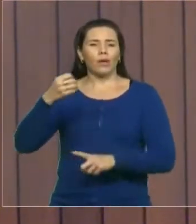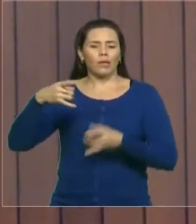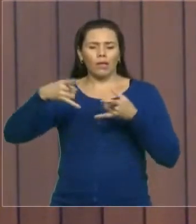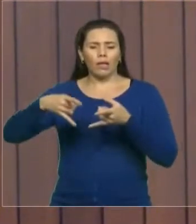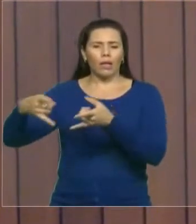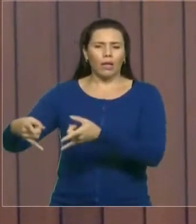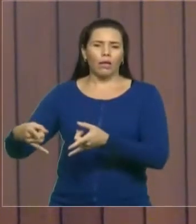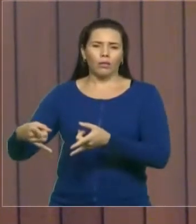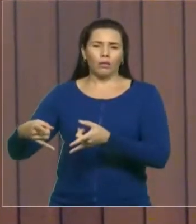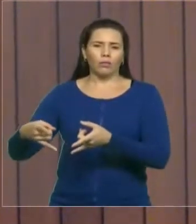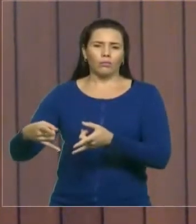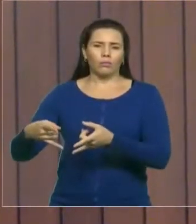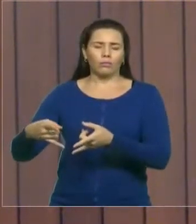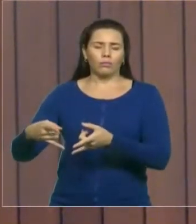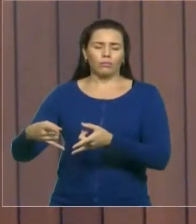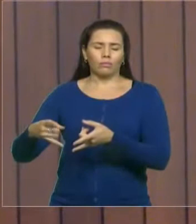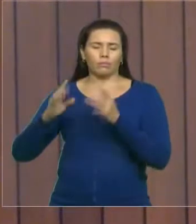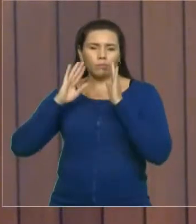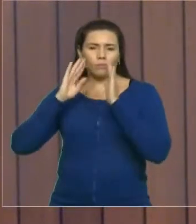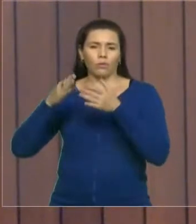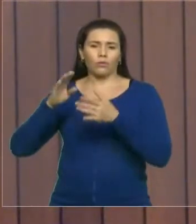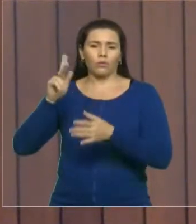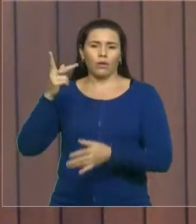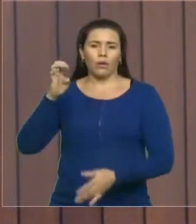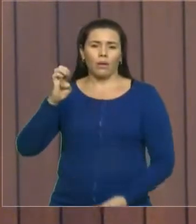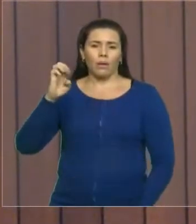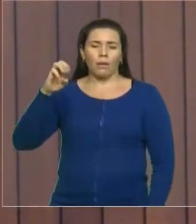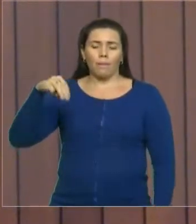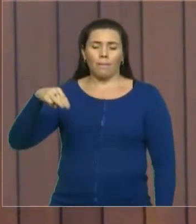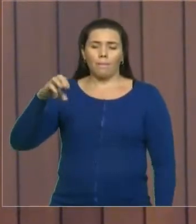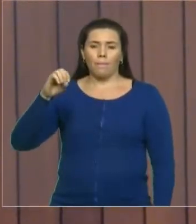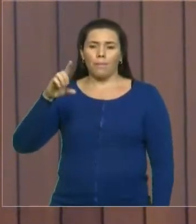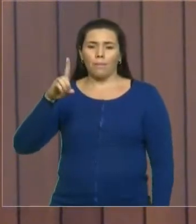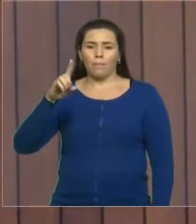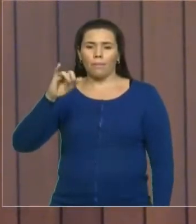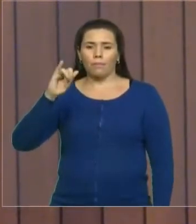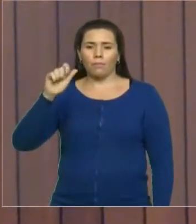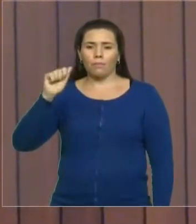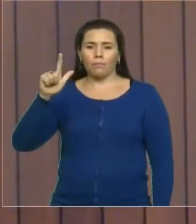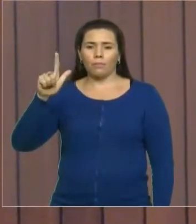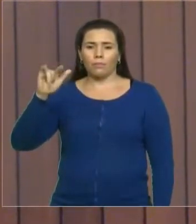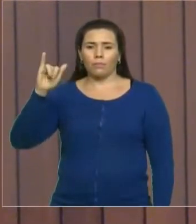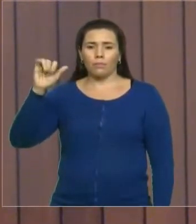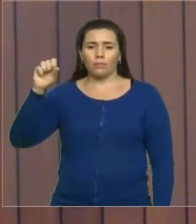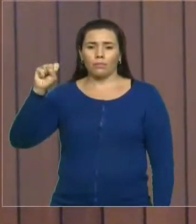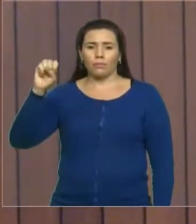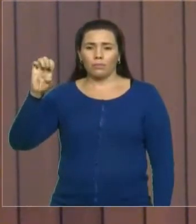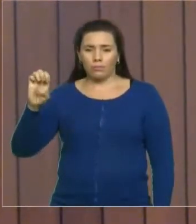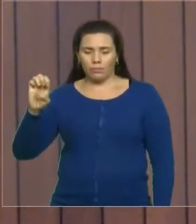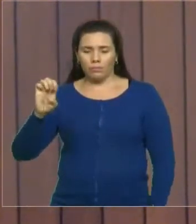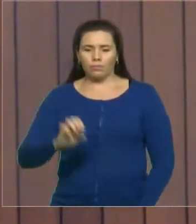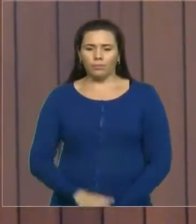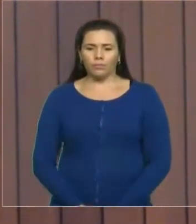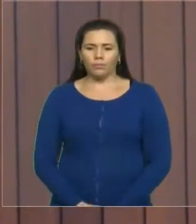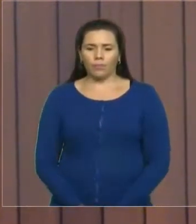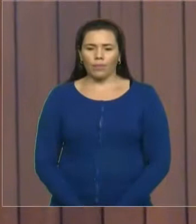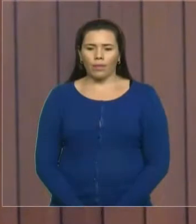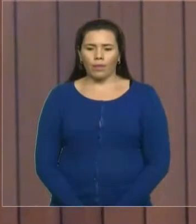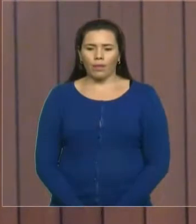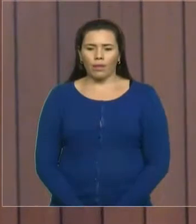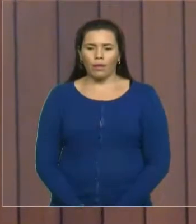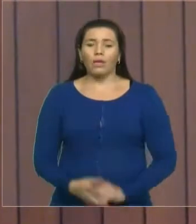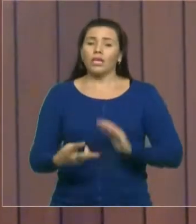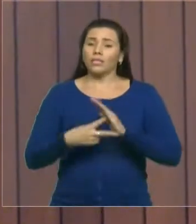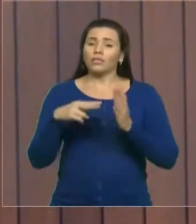coisas. Uma, nós vamos ter a possibilidade de zerar